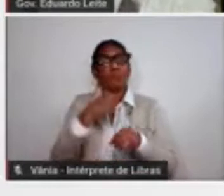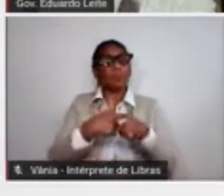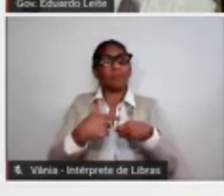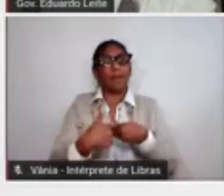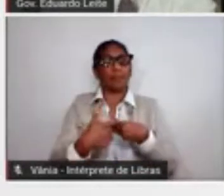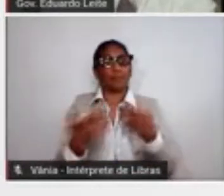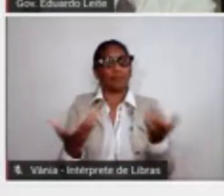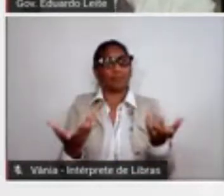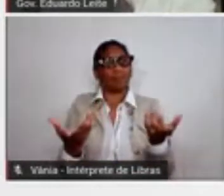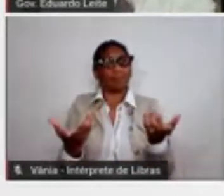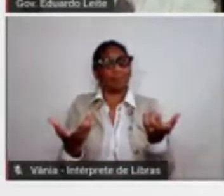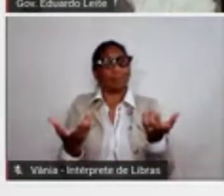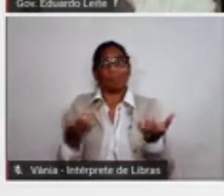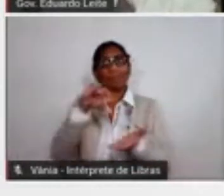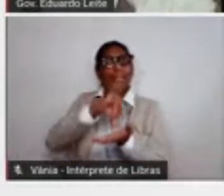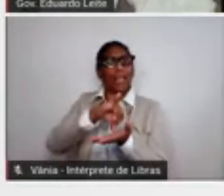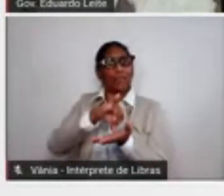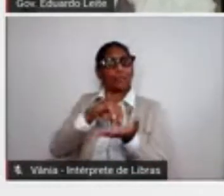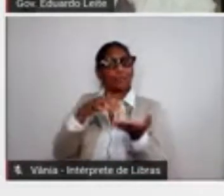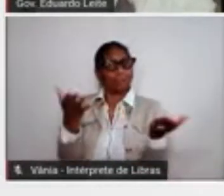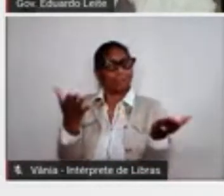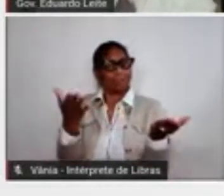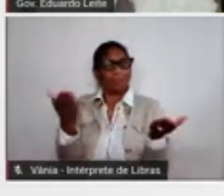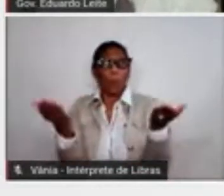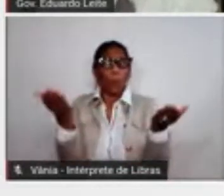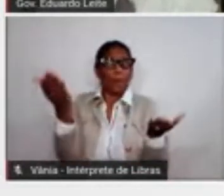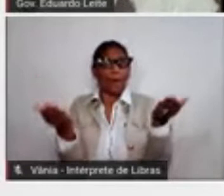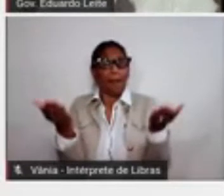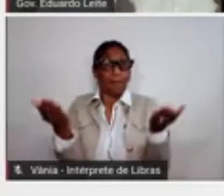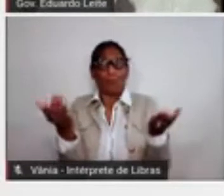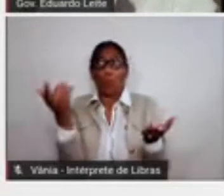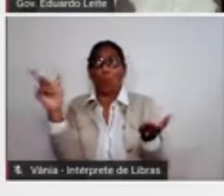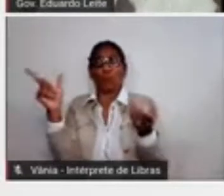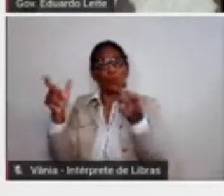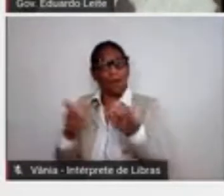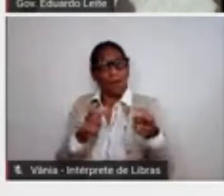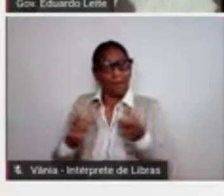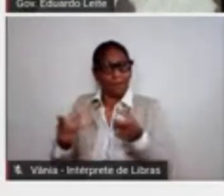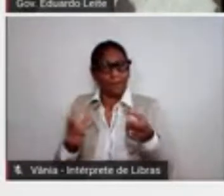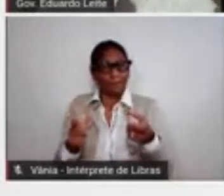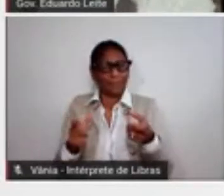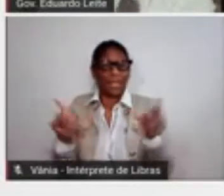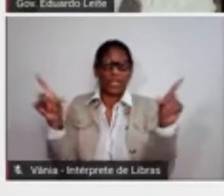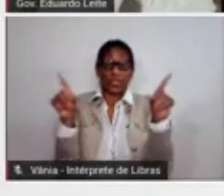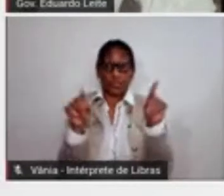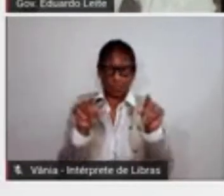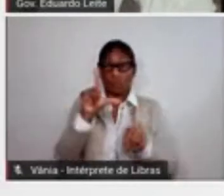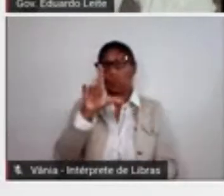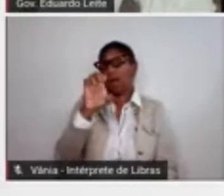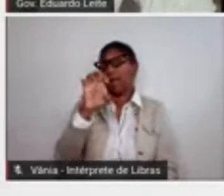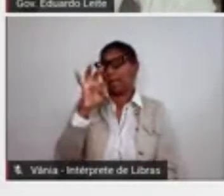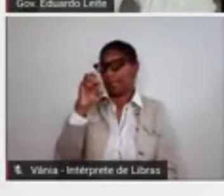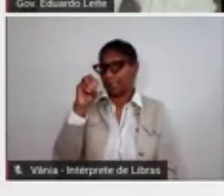hospitalizações, quando proporcionalmente à população. E, como eu falei, né, diminuiu o número de leitos livres para cada